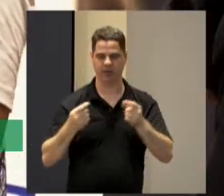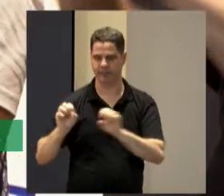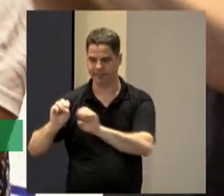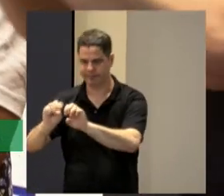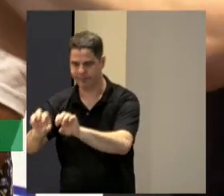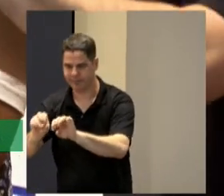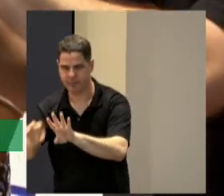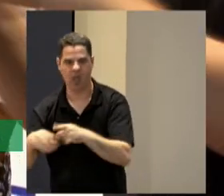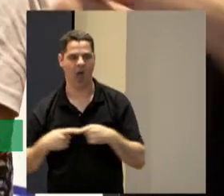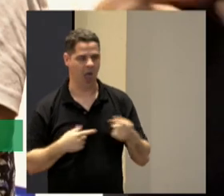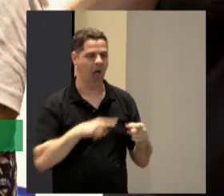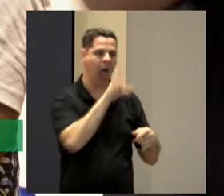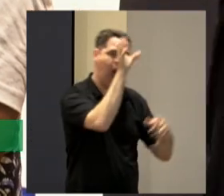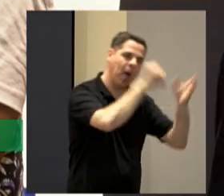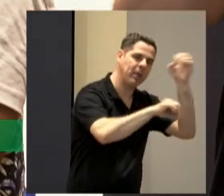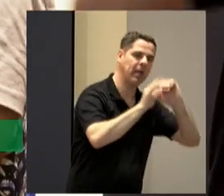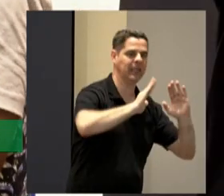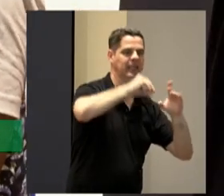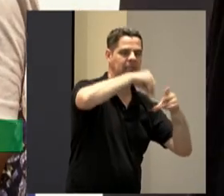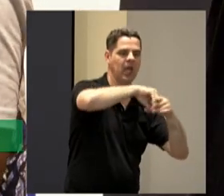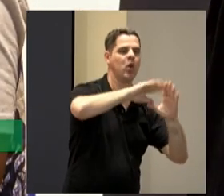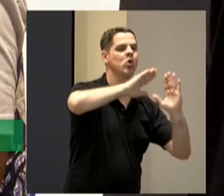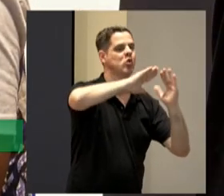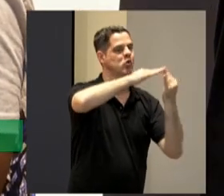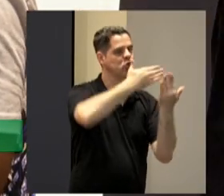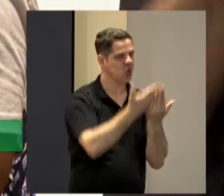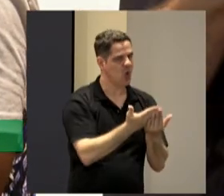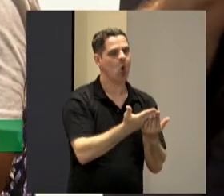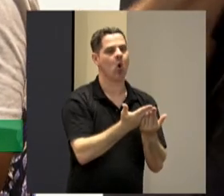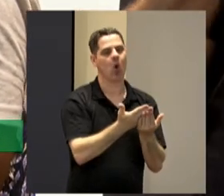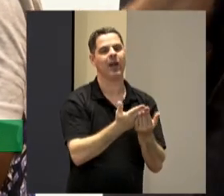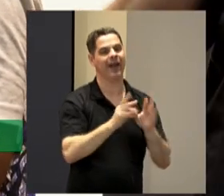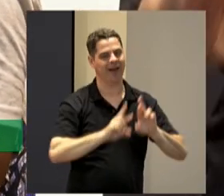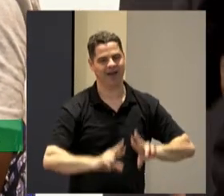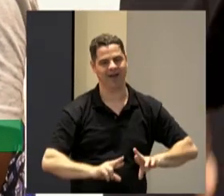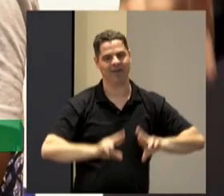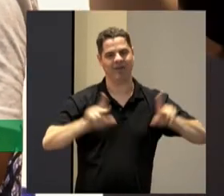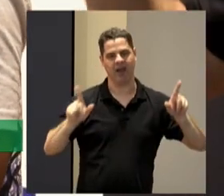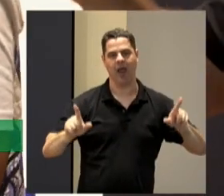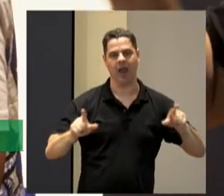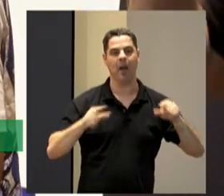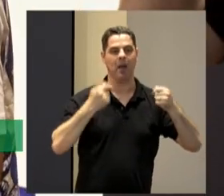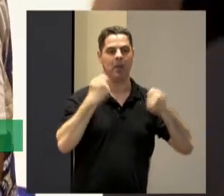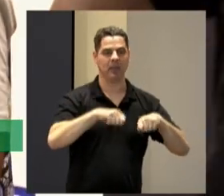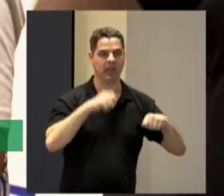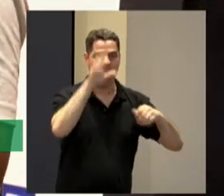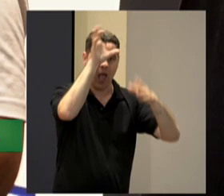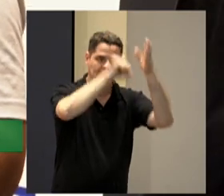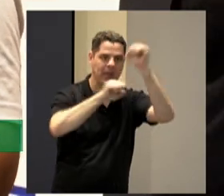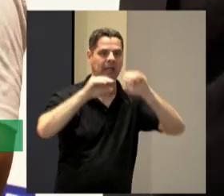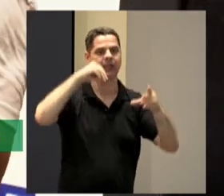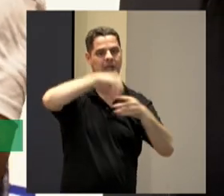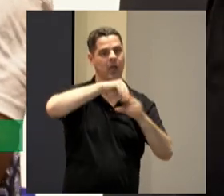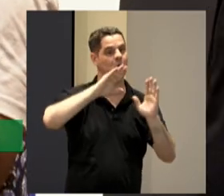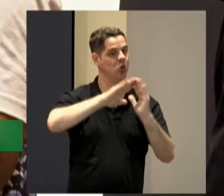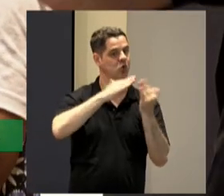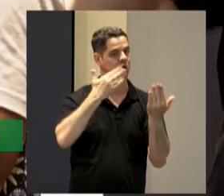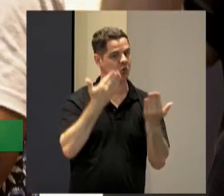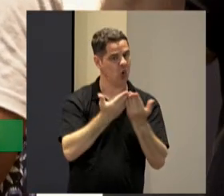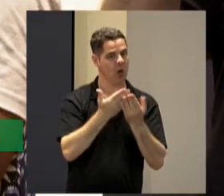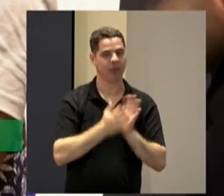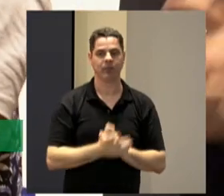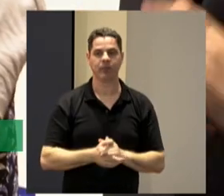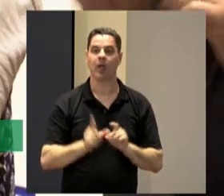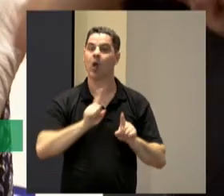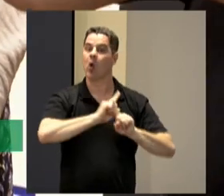e outra coisa é escolarização, que são coisas distintas. Nós precisamos escolarizar educando. Digo que